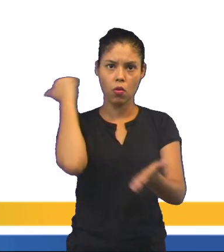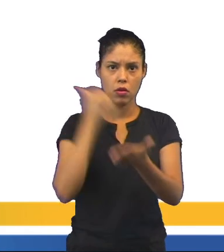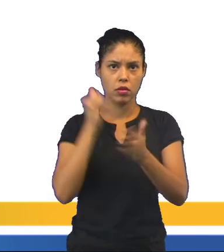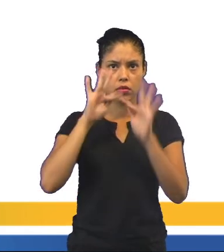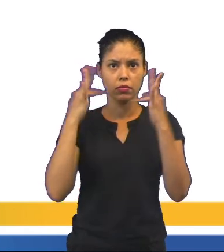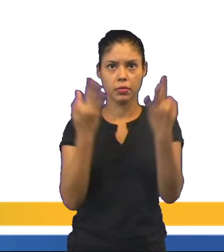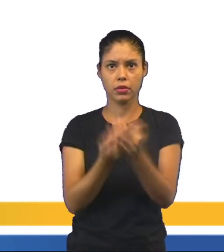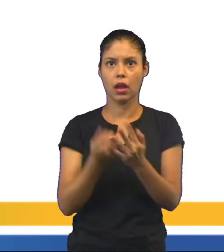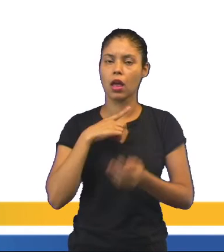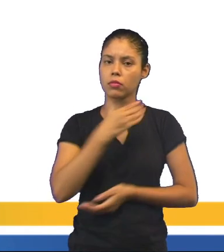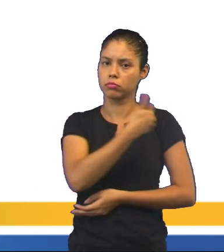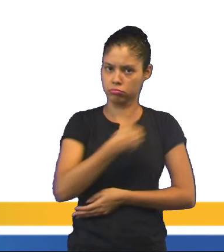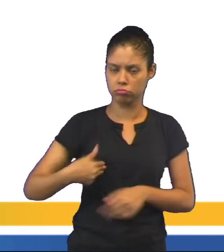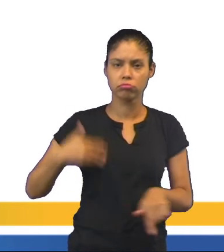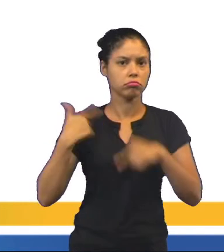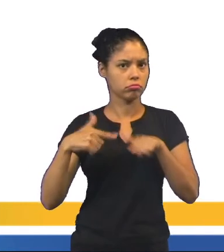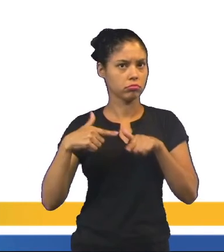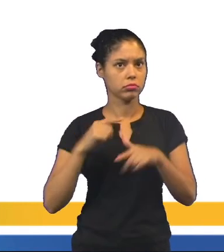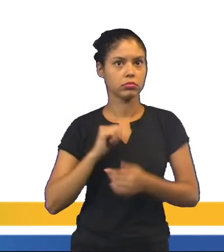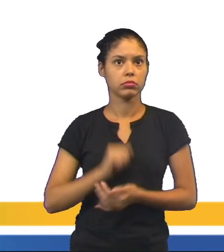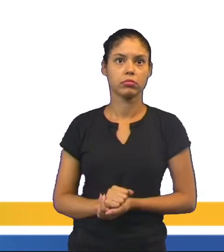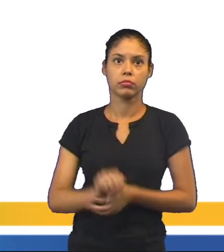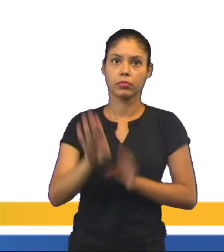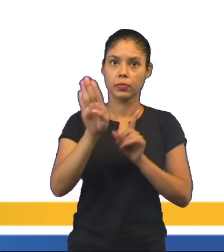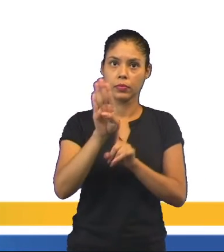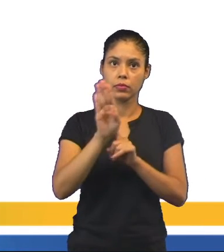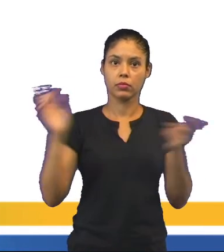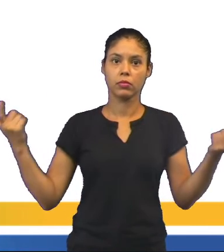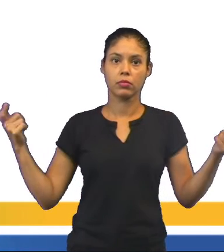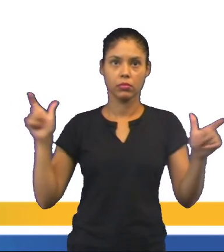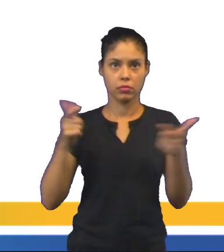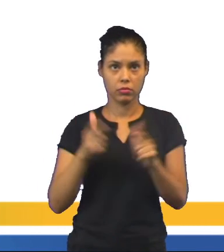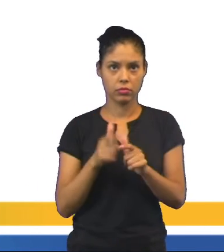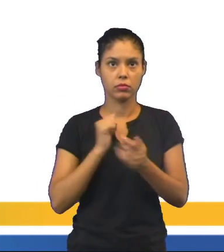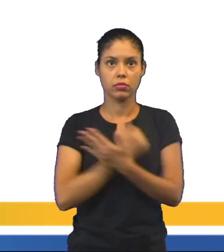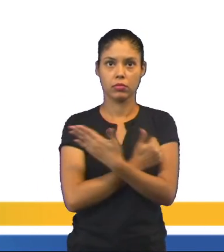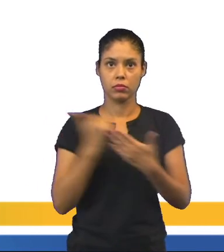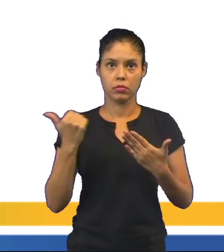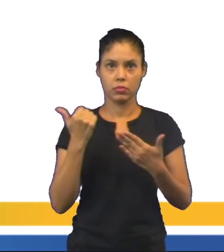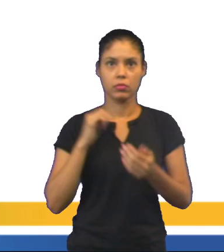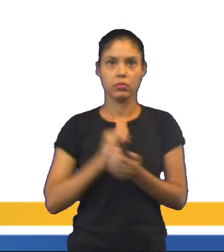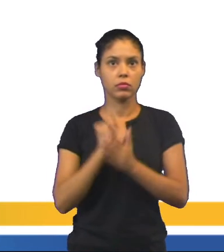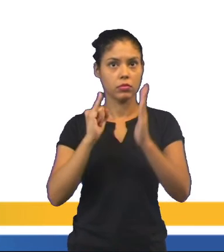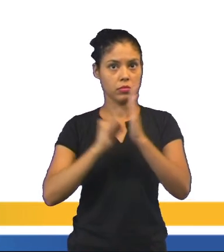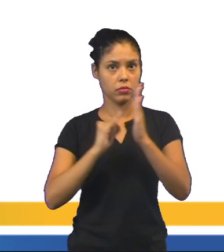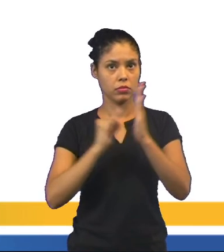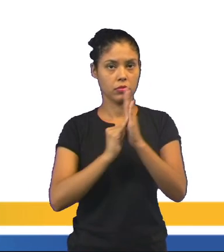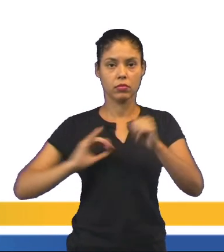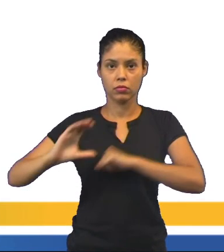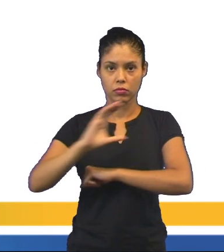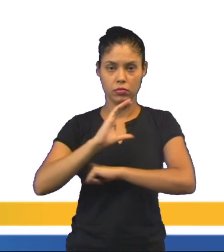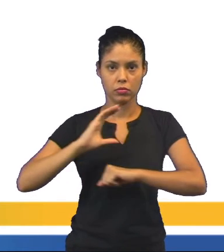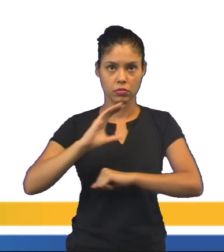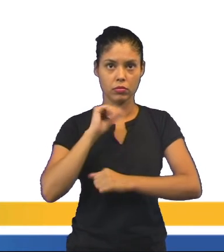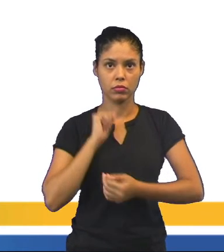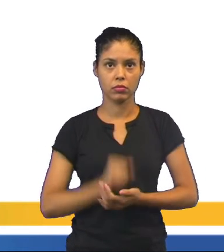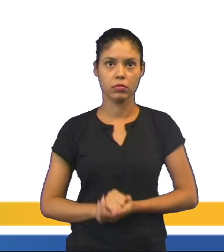de familiares para o serviço público. Letra B, reduzir a ação das